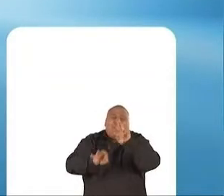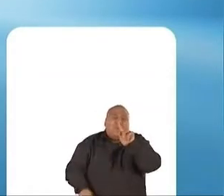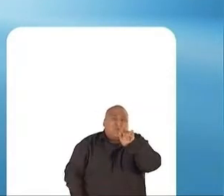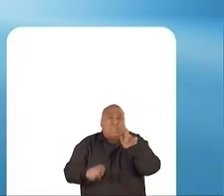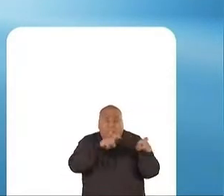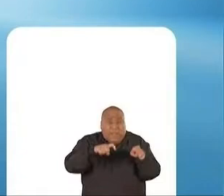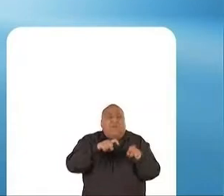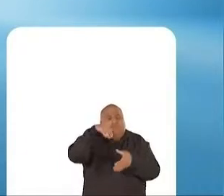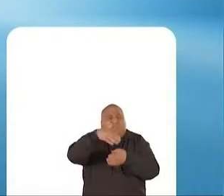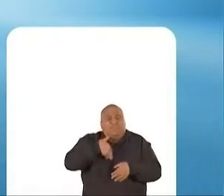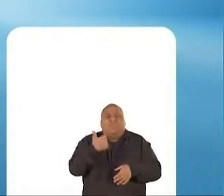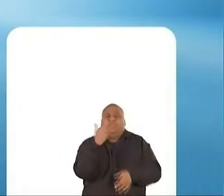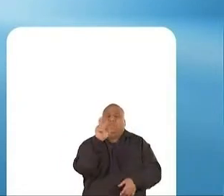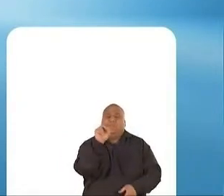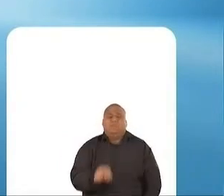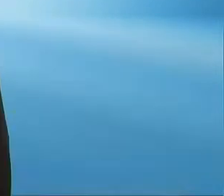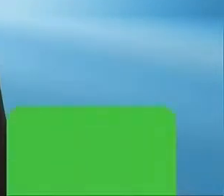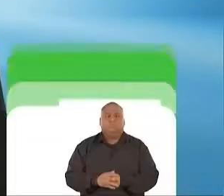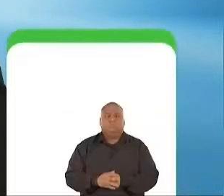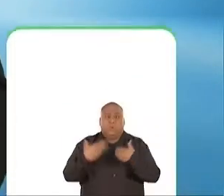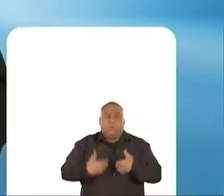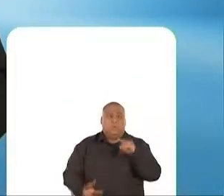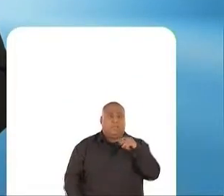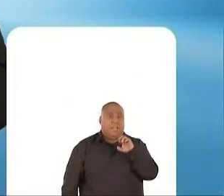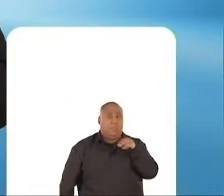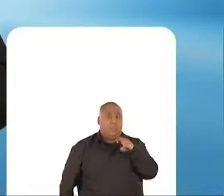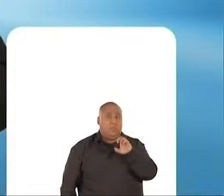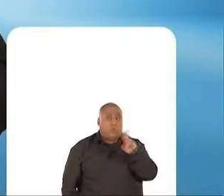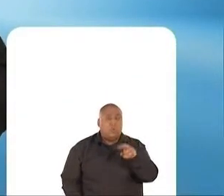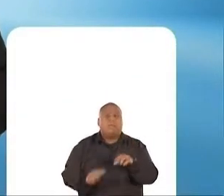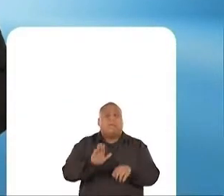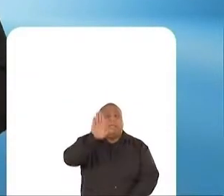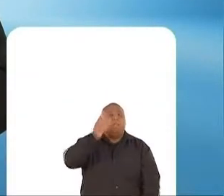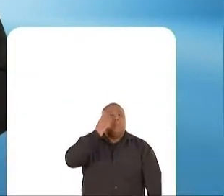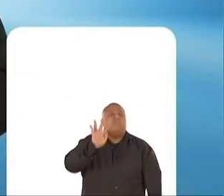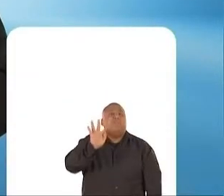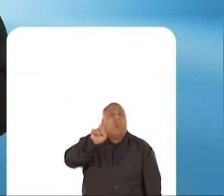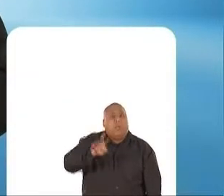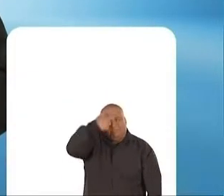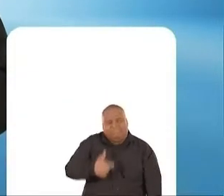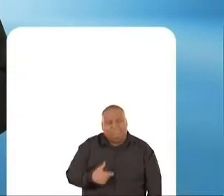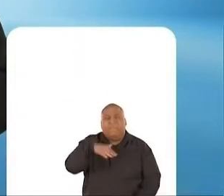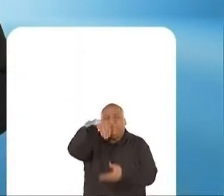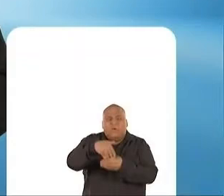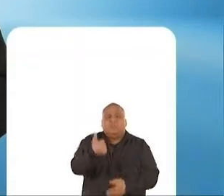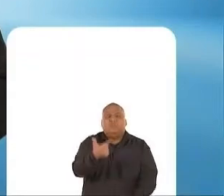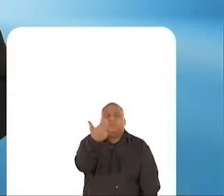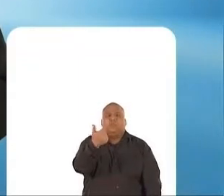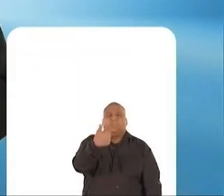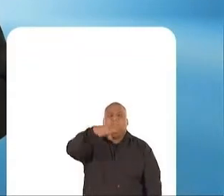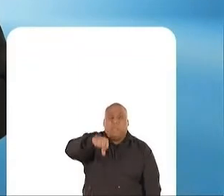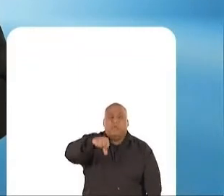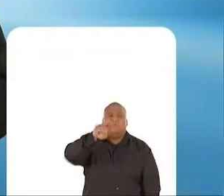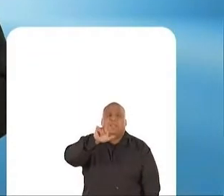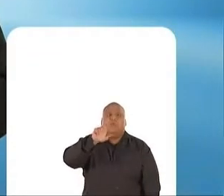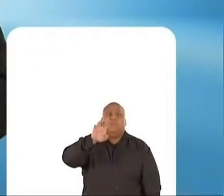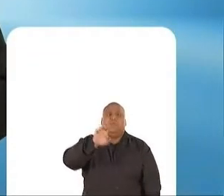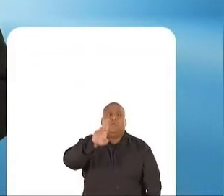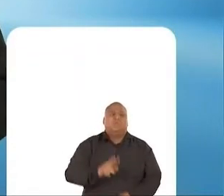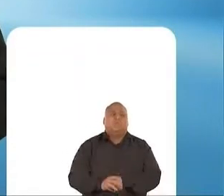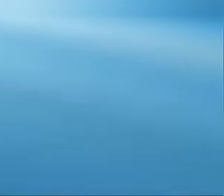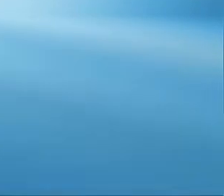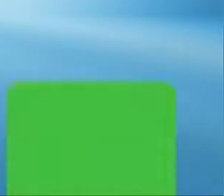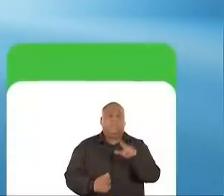Nacional. Abner Tofanelli, 1250. Eu sou Daniel Munduruku, candidato a deputado federal. Vote 1219, Daniel